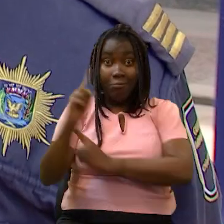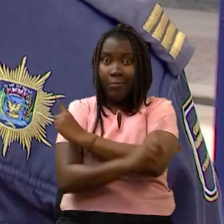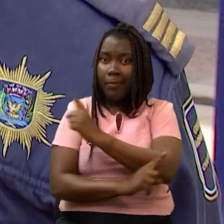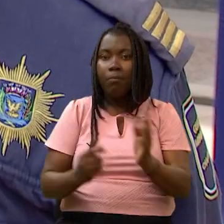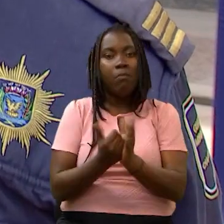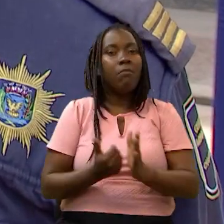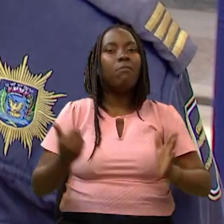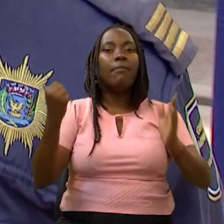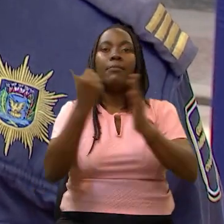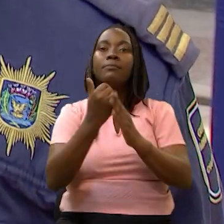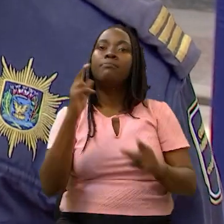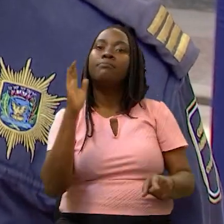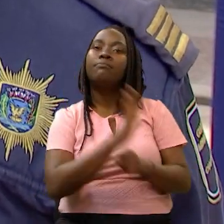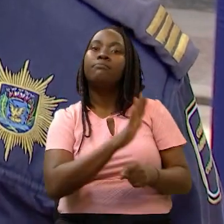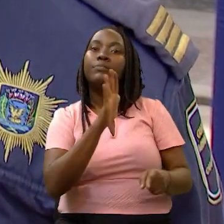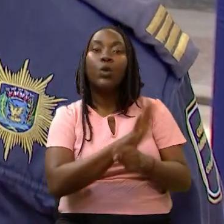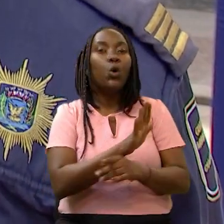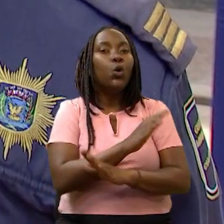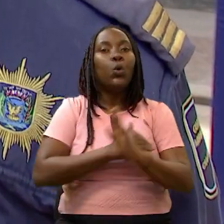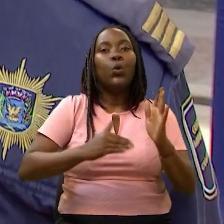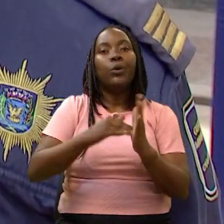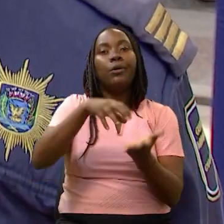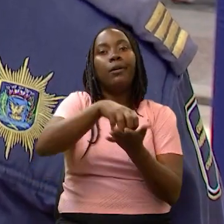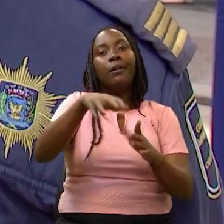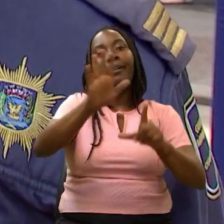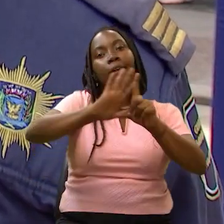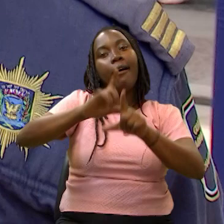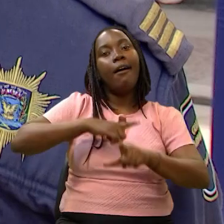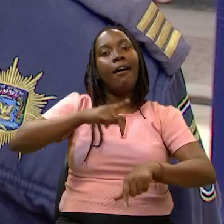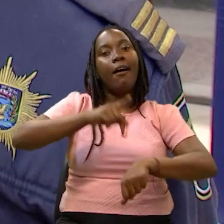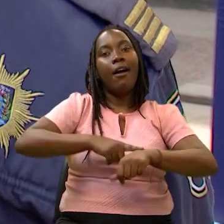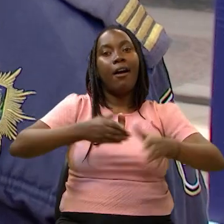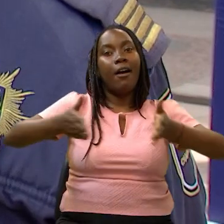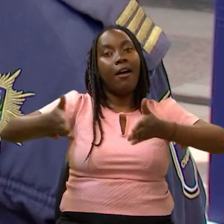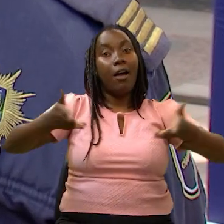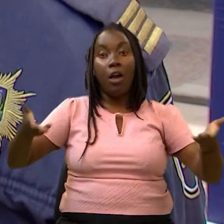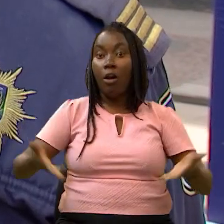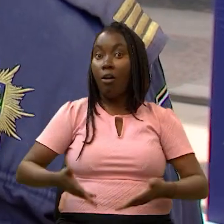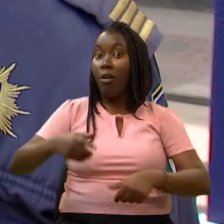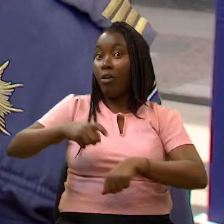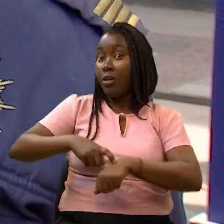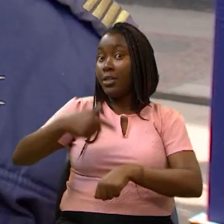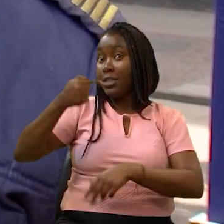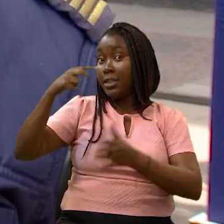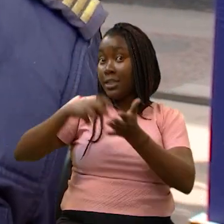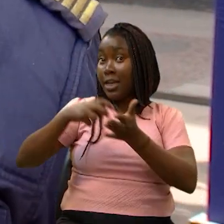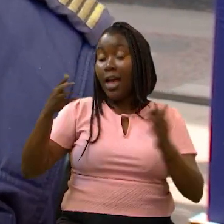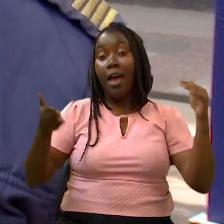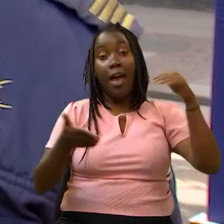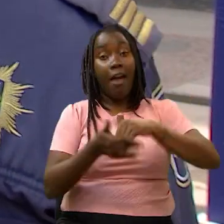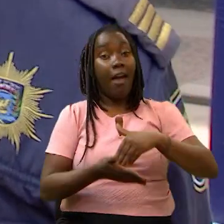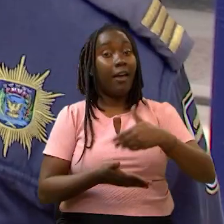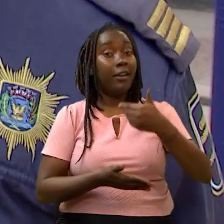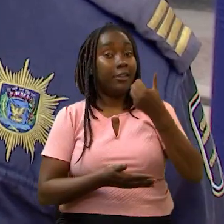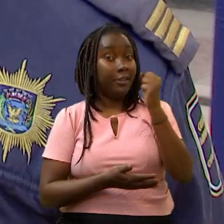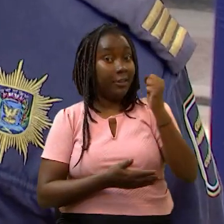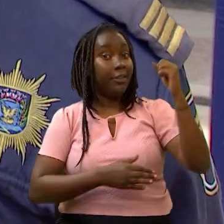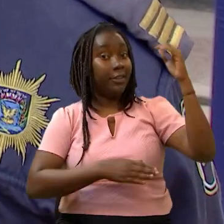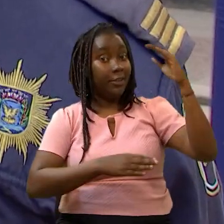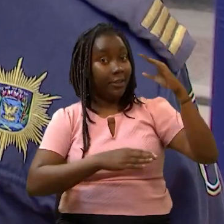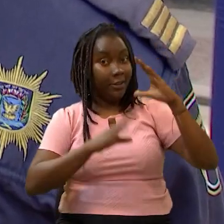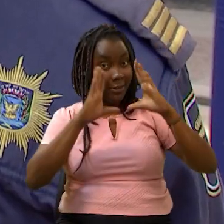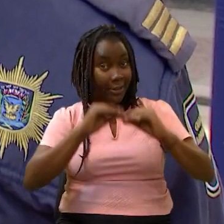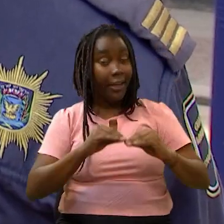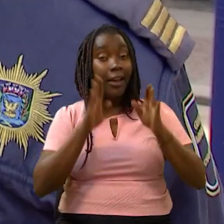para somar, ele foi empregado todo na área central. Ele tem um horário hoje que vai das 7 da manhã até as 20 da